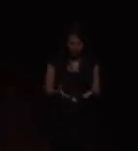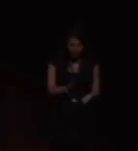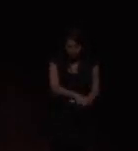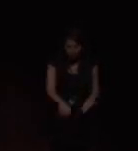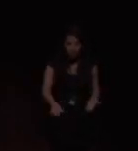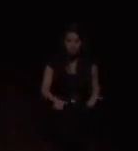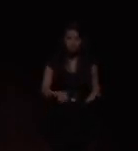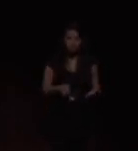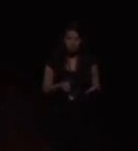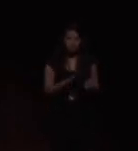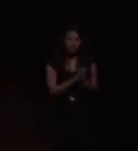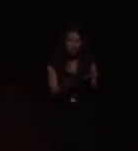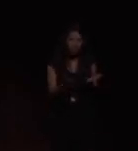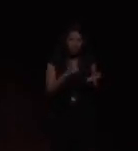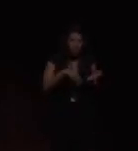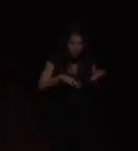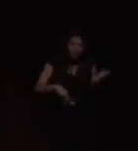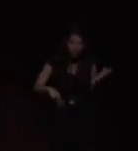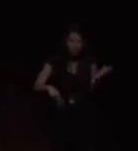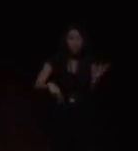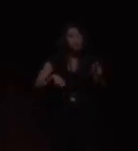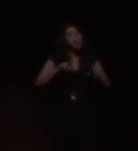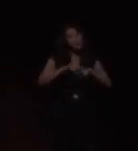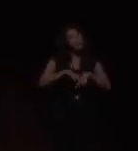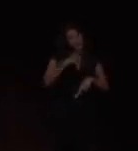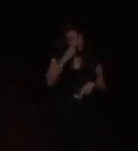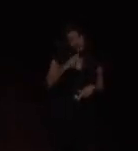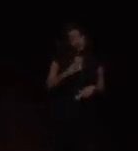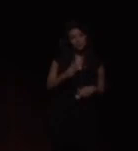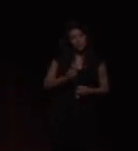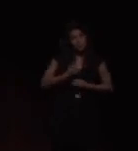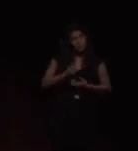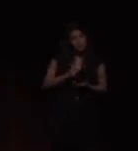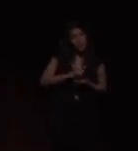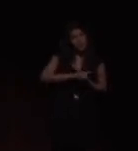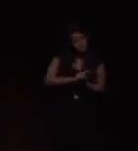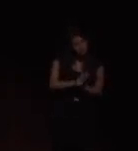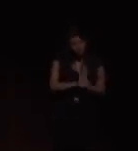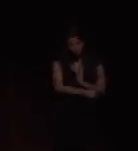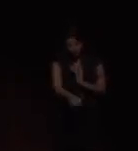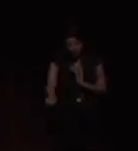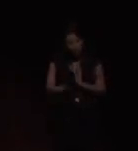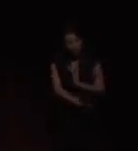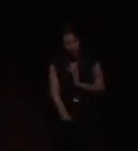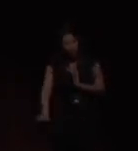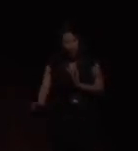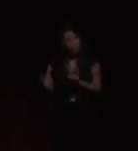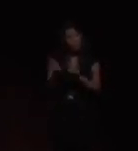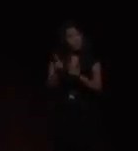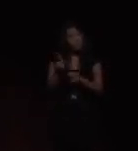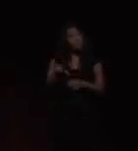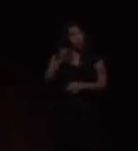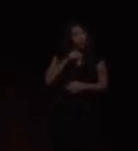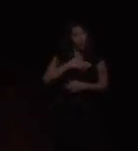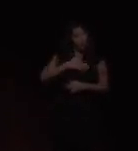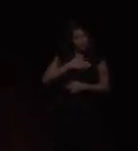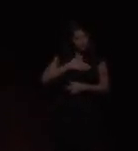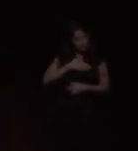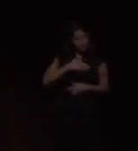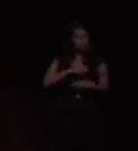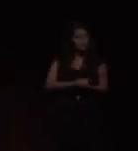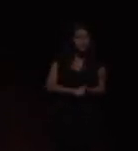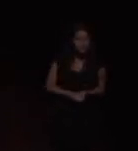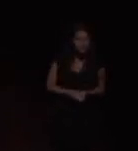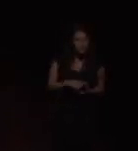e creio que é um dos gêneros que as crianças pequenas preferem. É notável como que a leitura de